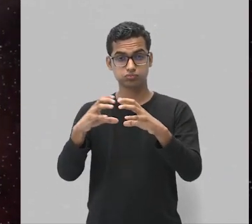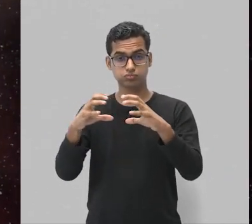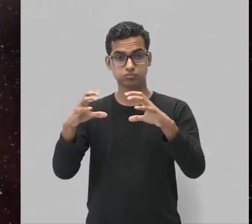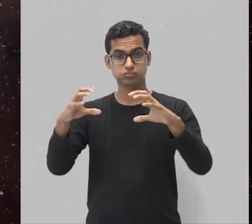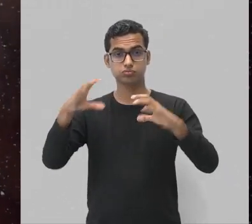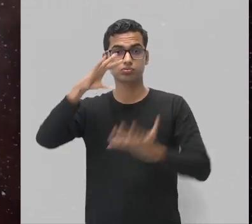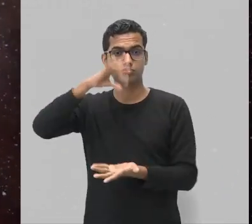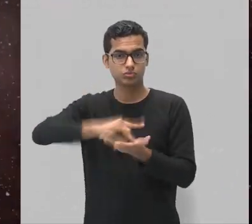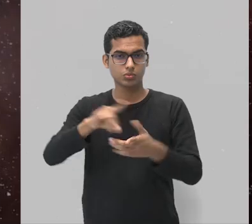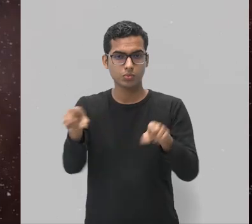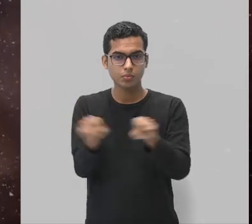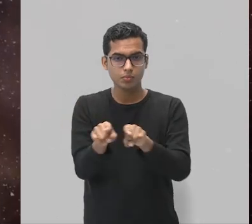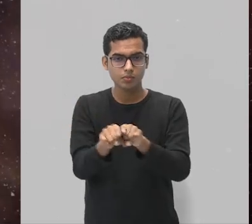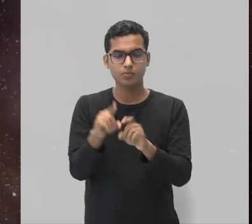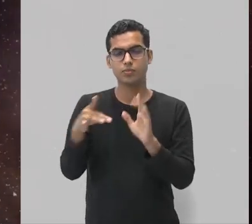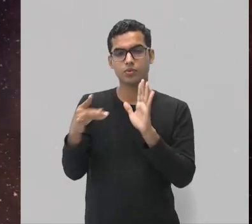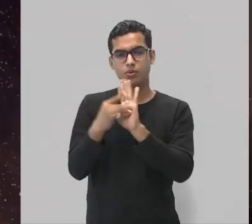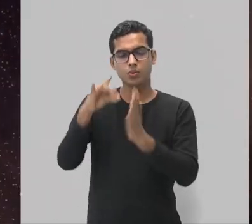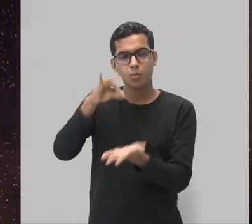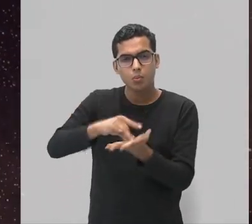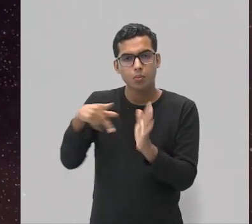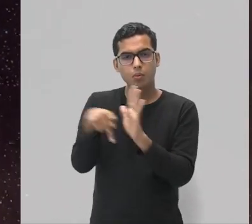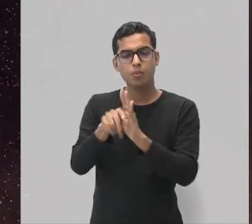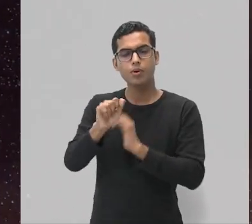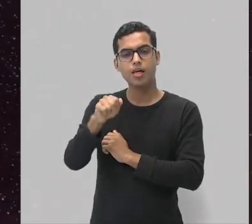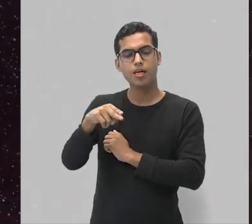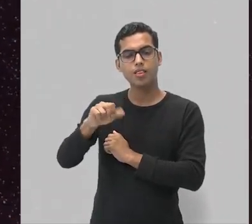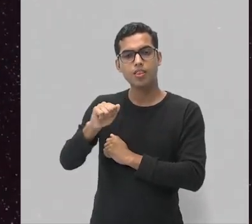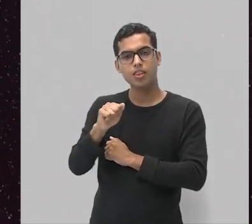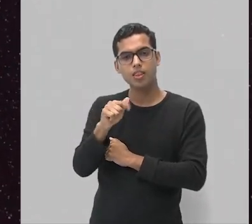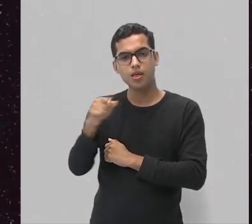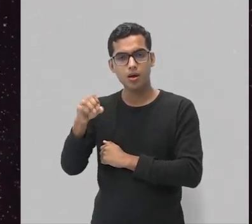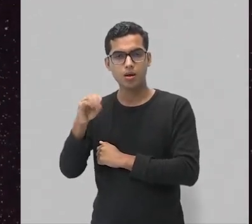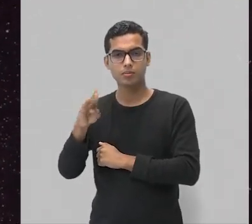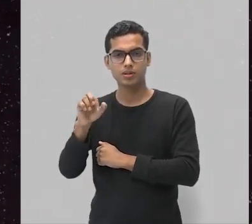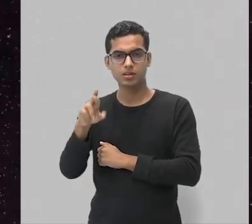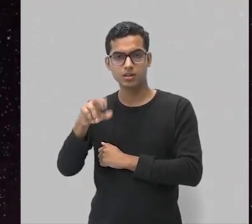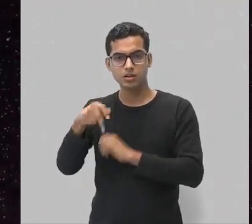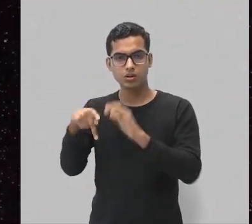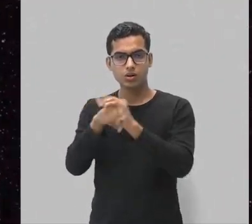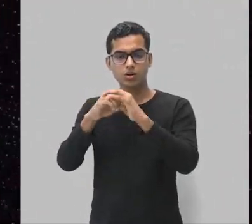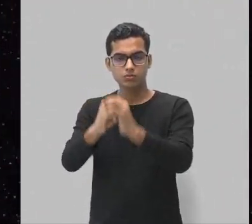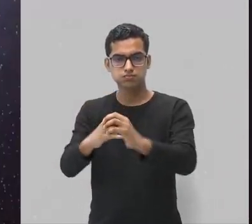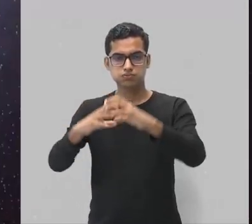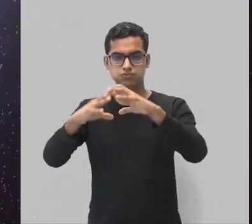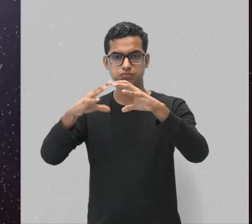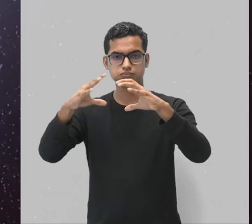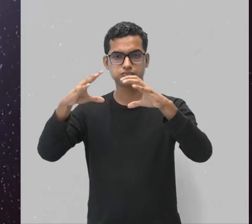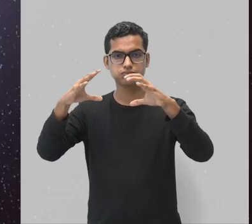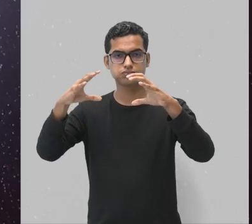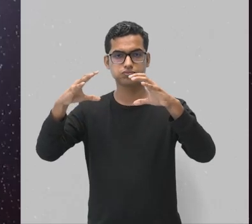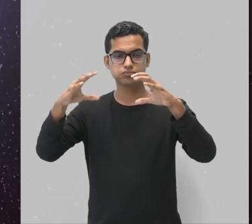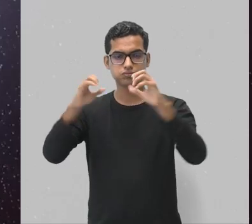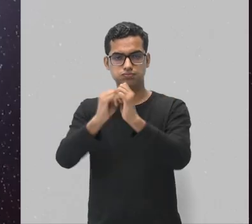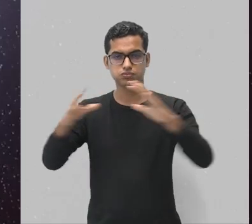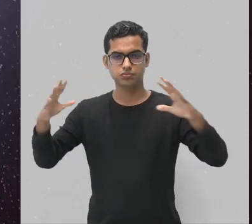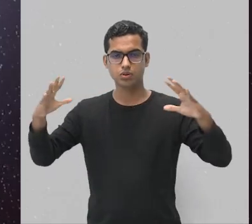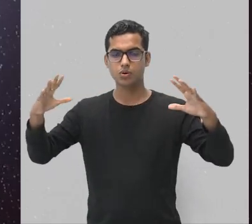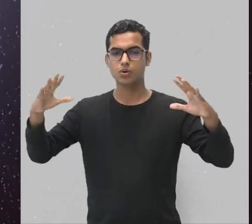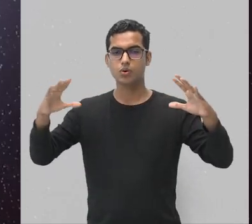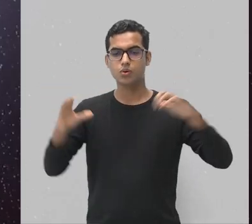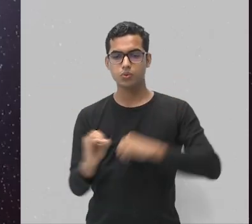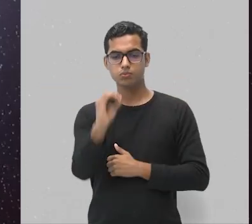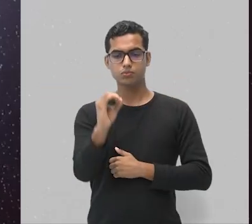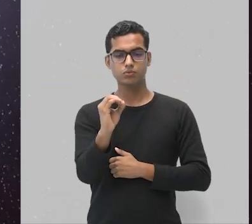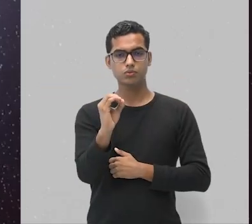mais e se converterá em uma anã branca. Nesta fase, o Sol irá irradiar o seu calor restante para o espaço. Na